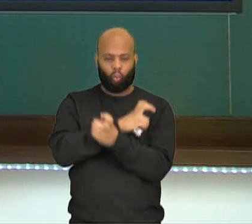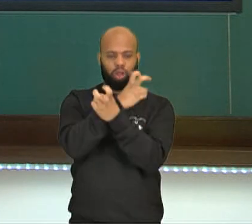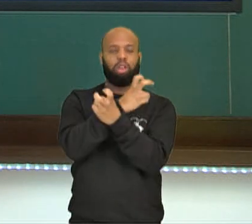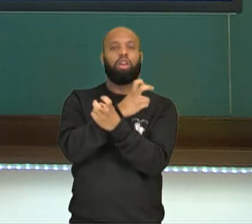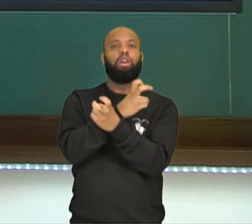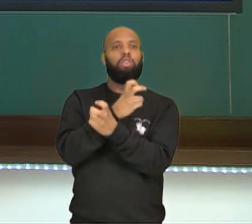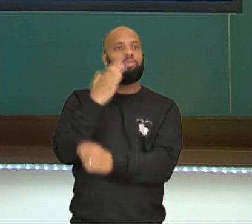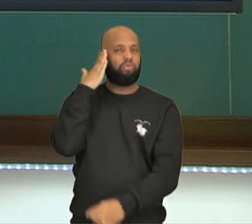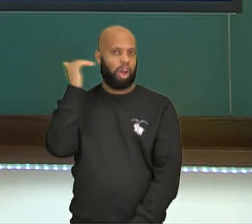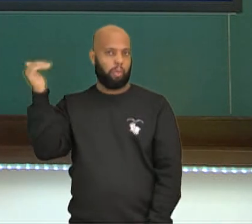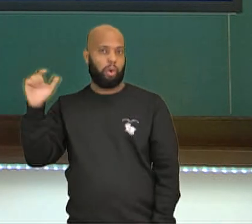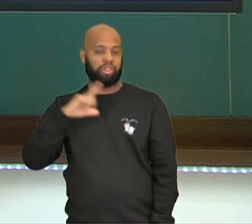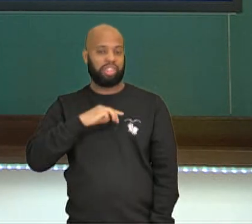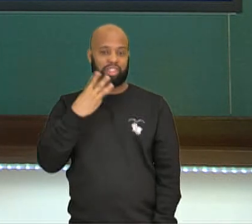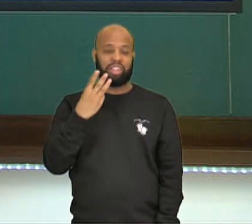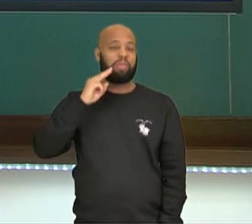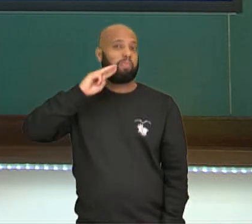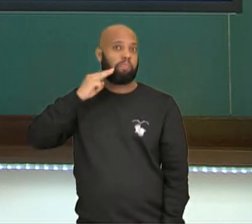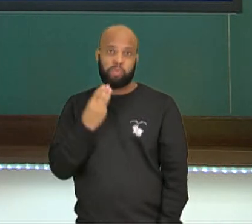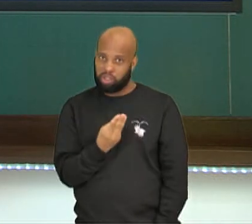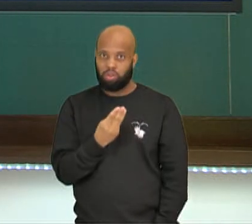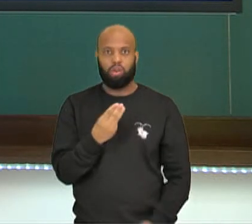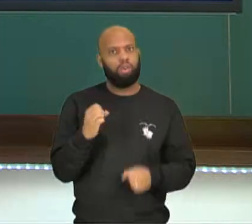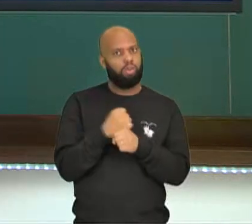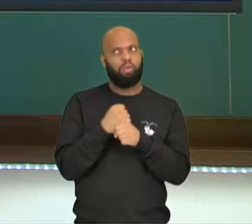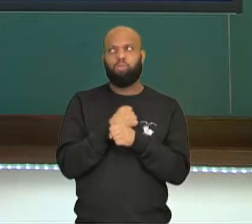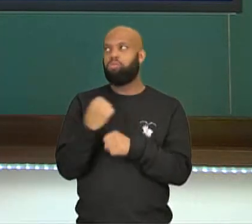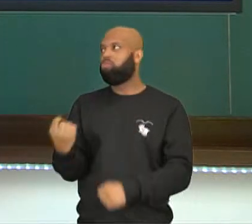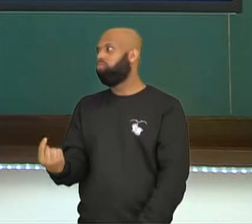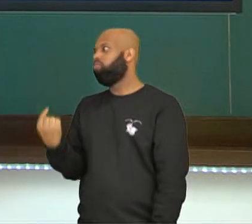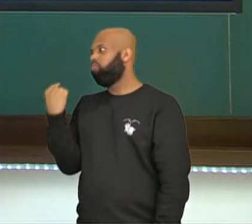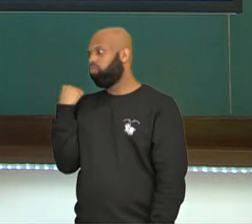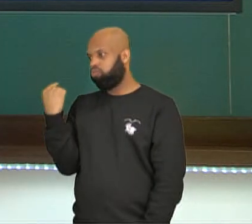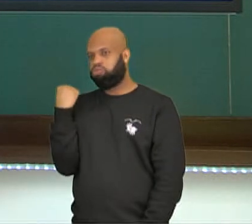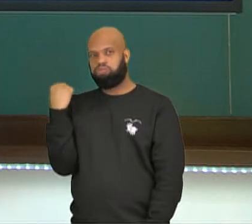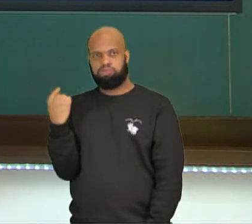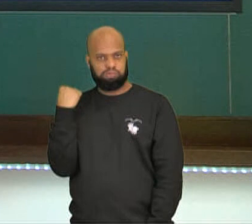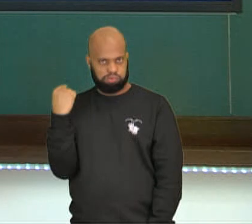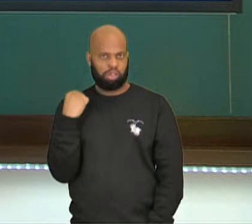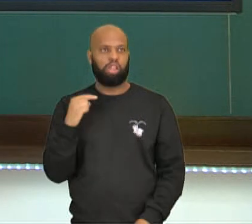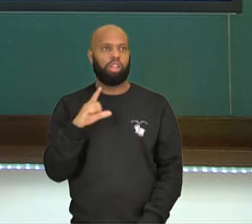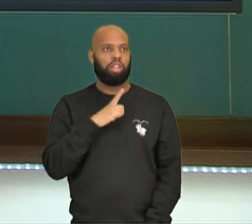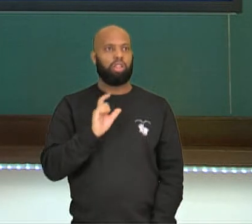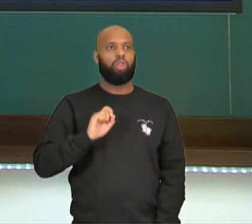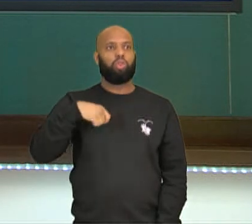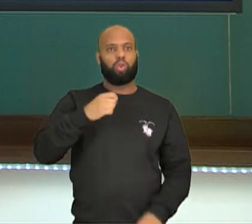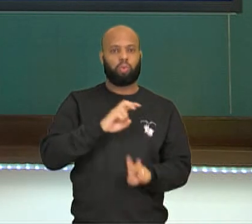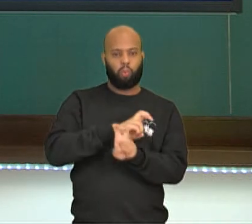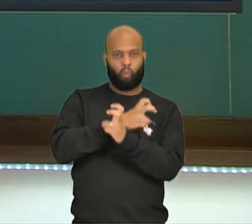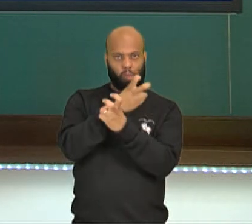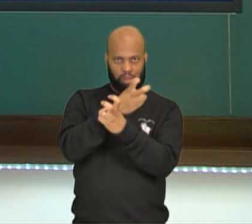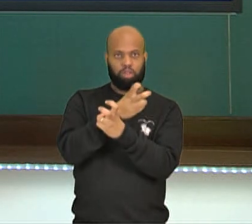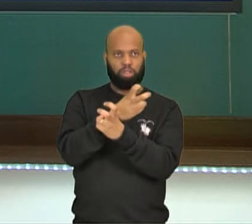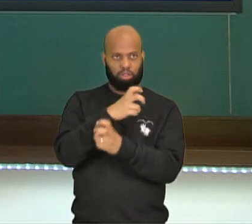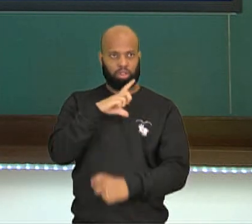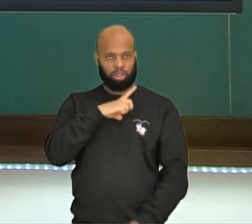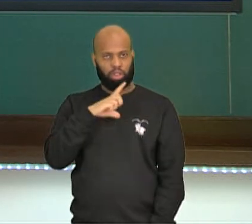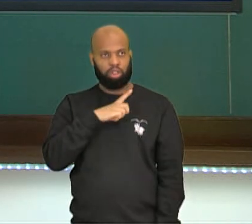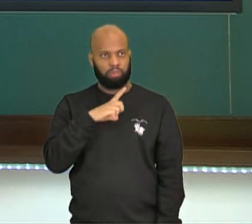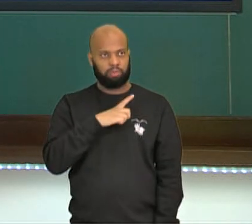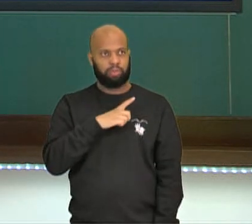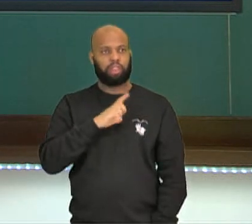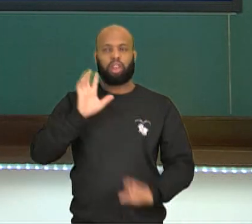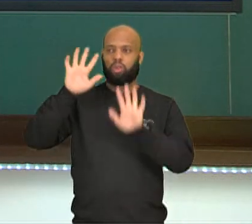famoso de 3 milhões de anos atrás, 3 milhões e 200 mil anos, do esqueleto de Lucy, né,